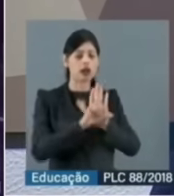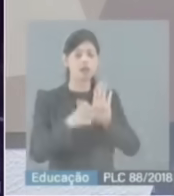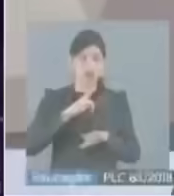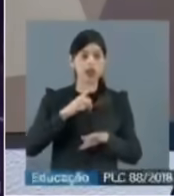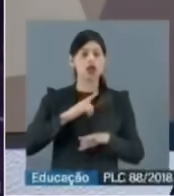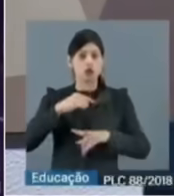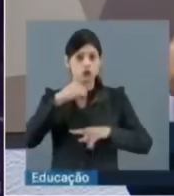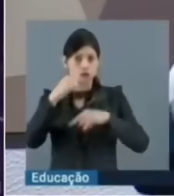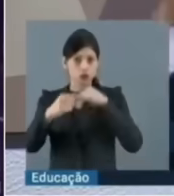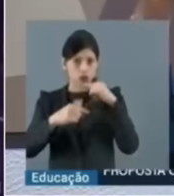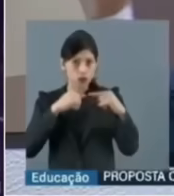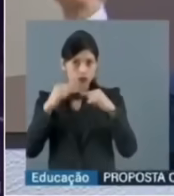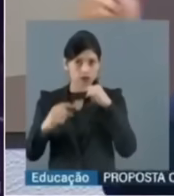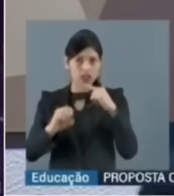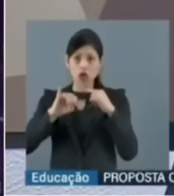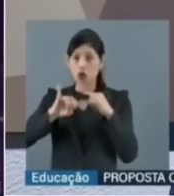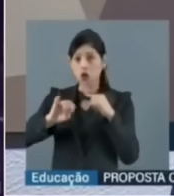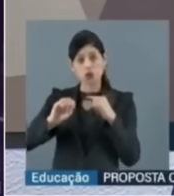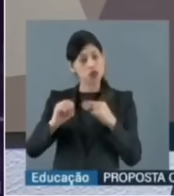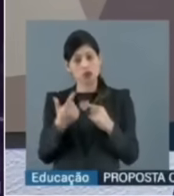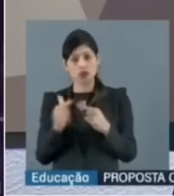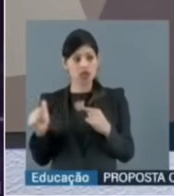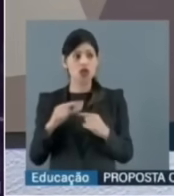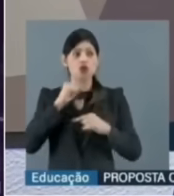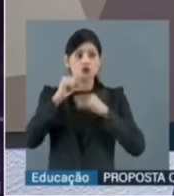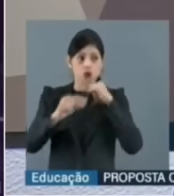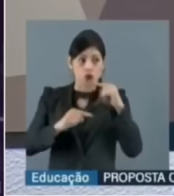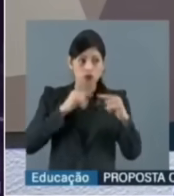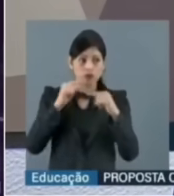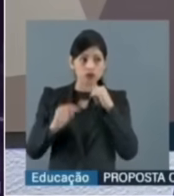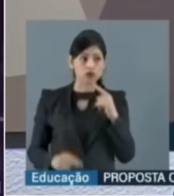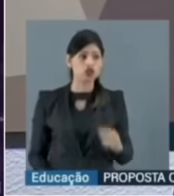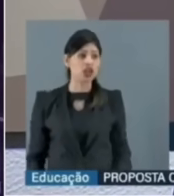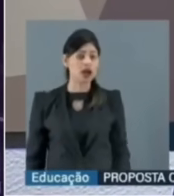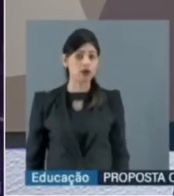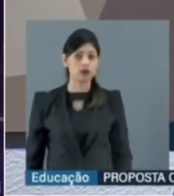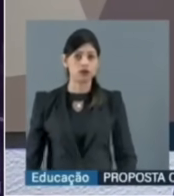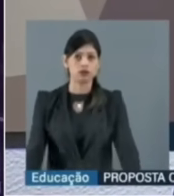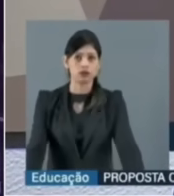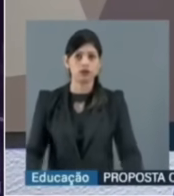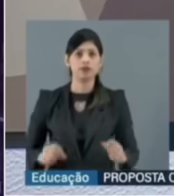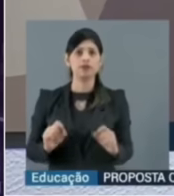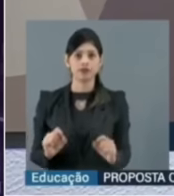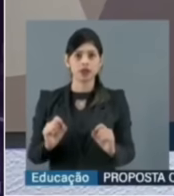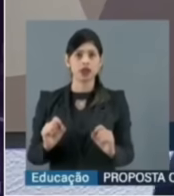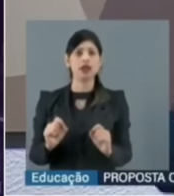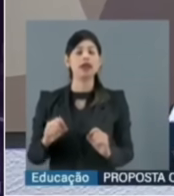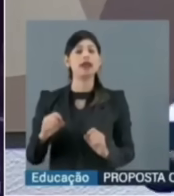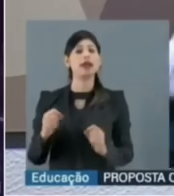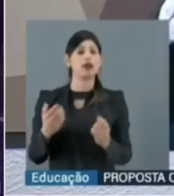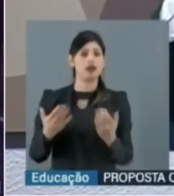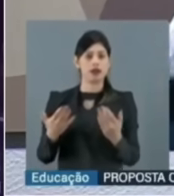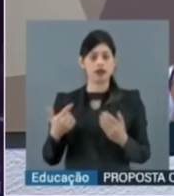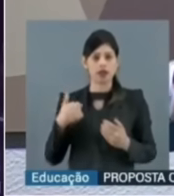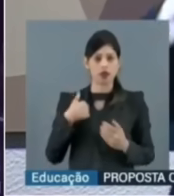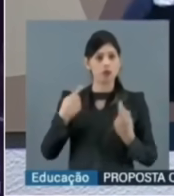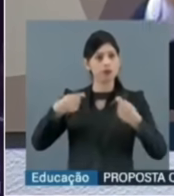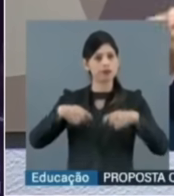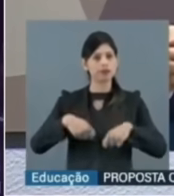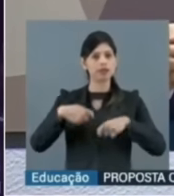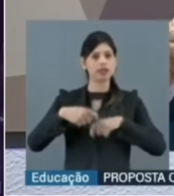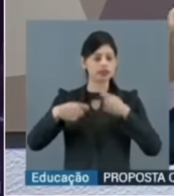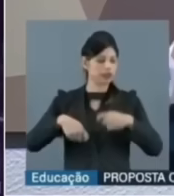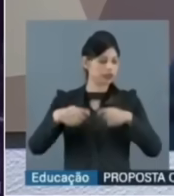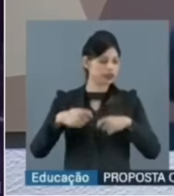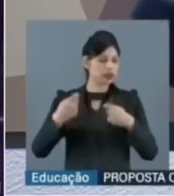declarada quando não houver dúvida acima de qualquer critério razoável então nós precisamos de uma